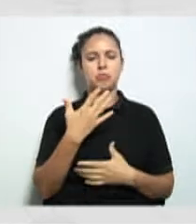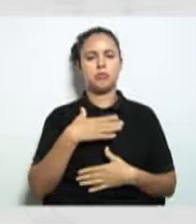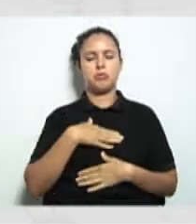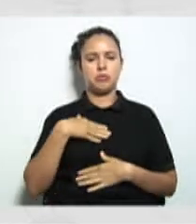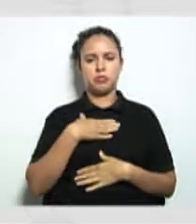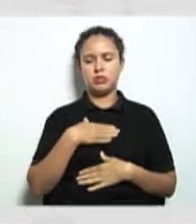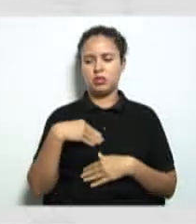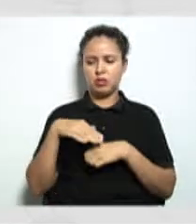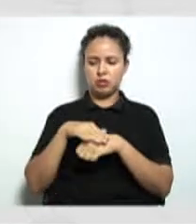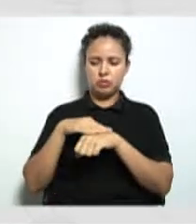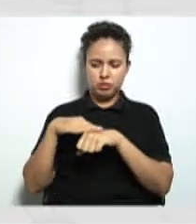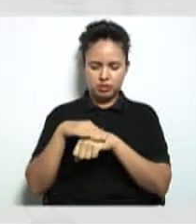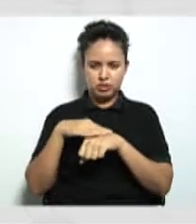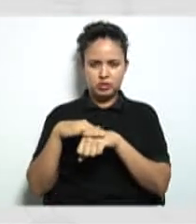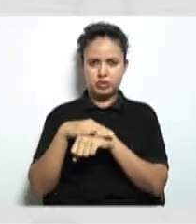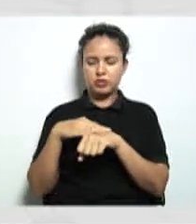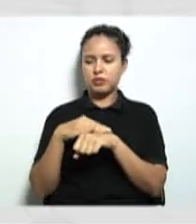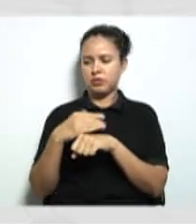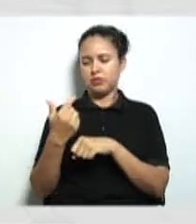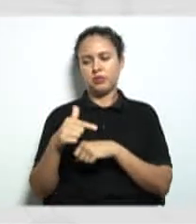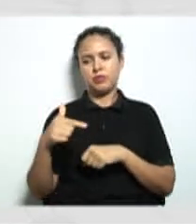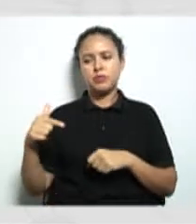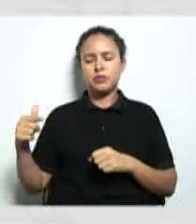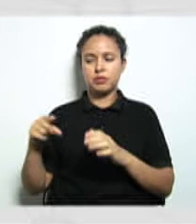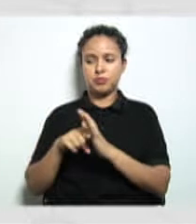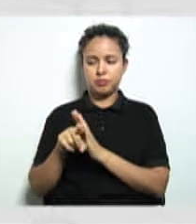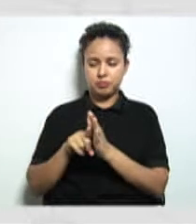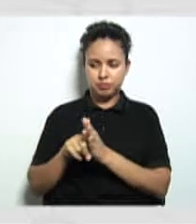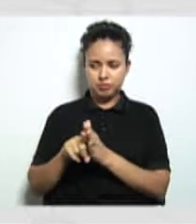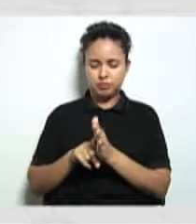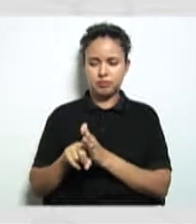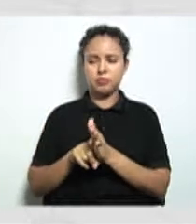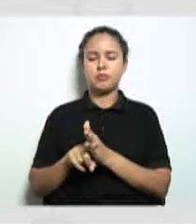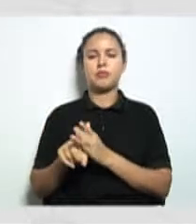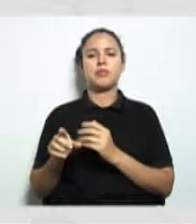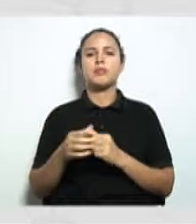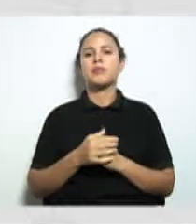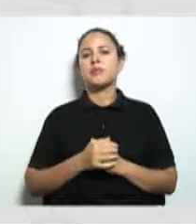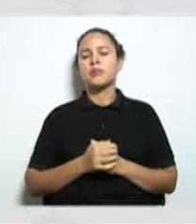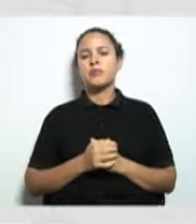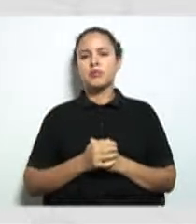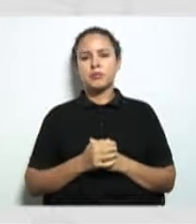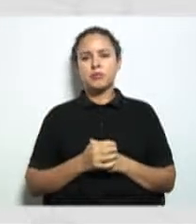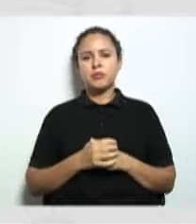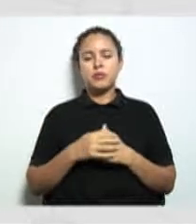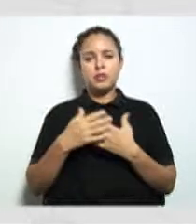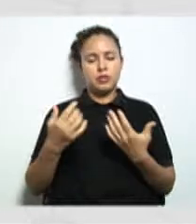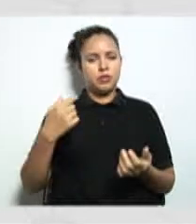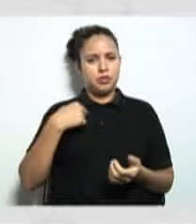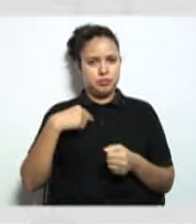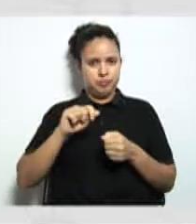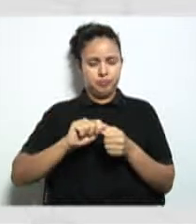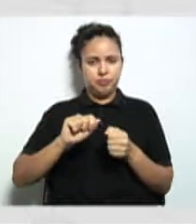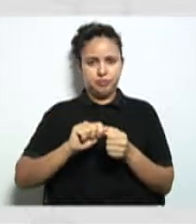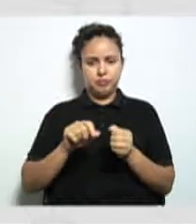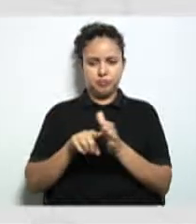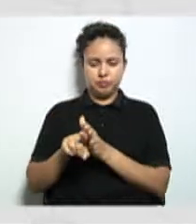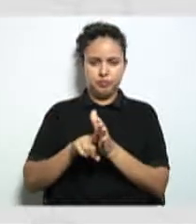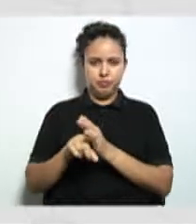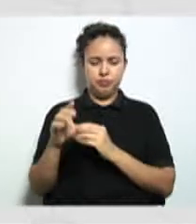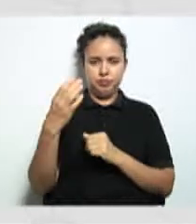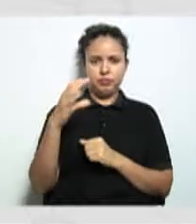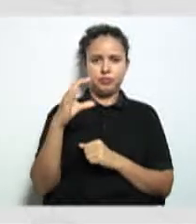né? A gente não vai ter pesquisa científica. Se eu estiver fazendo uma pesquisa científica, o elemento, né,